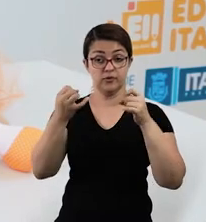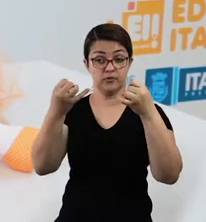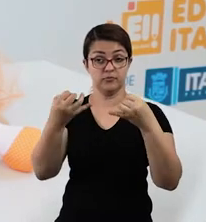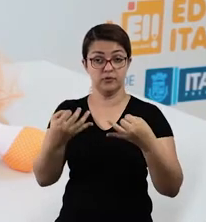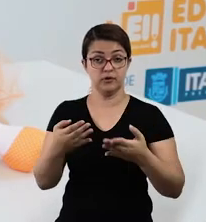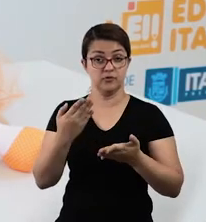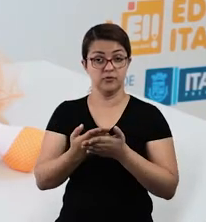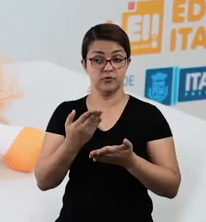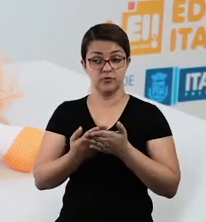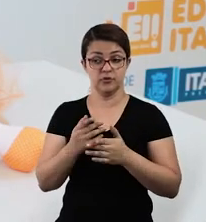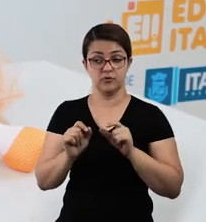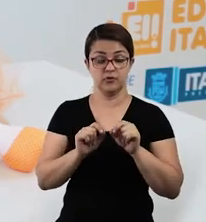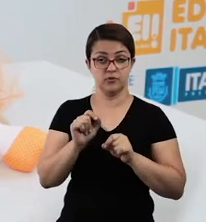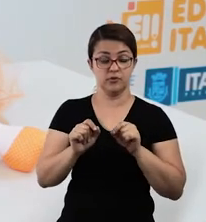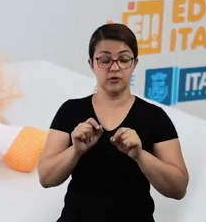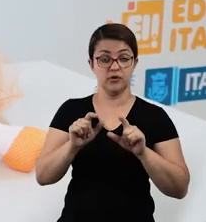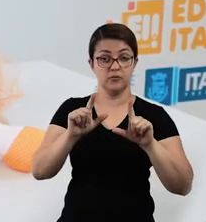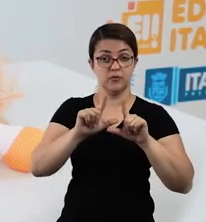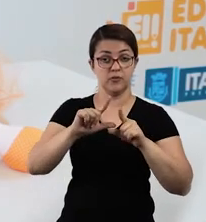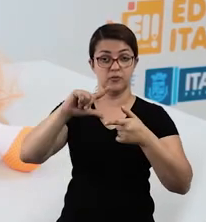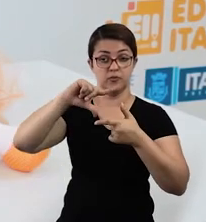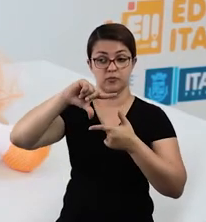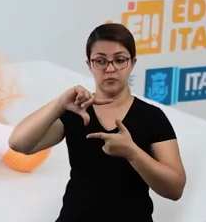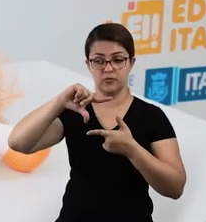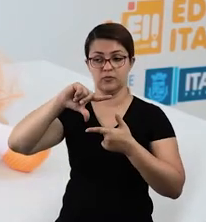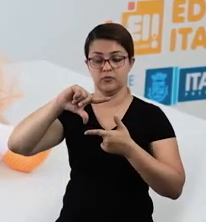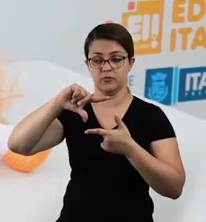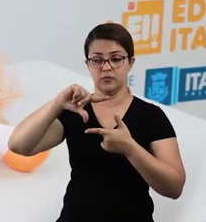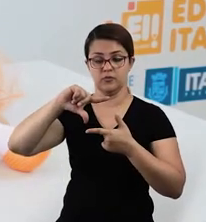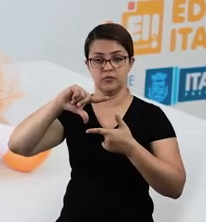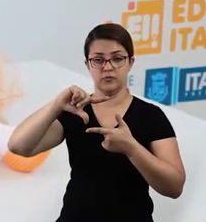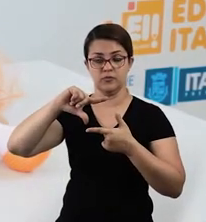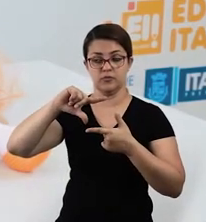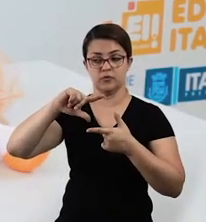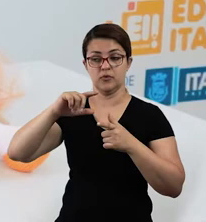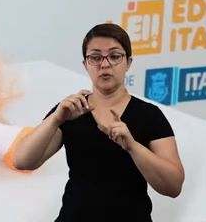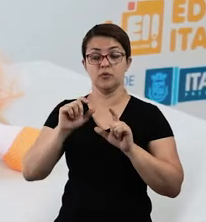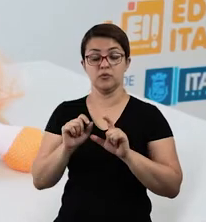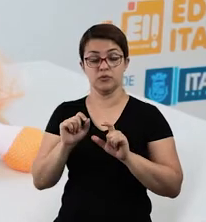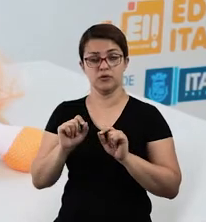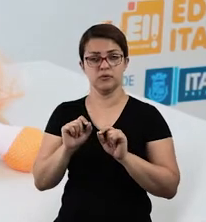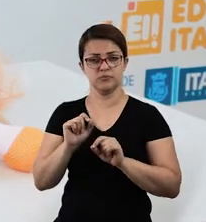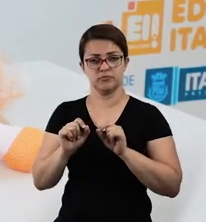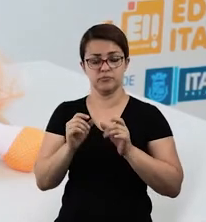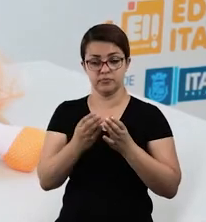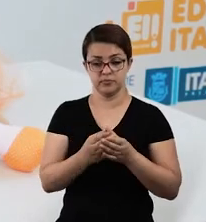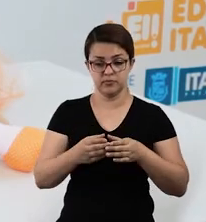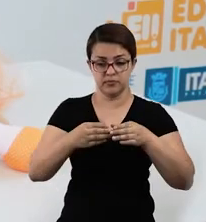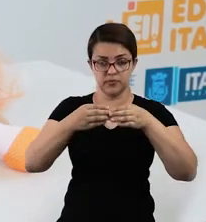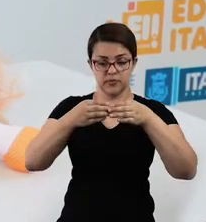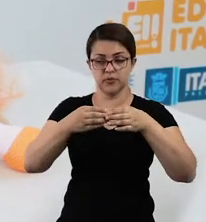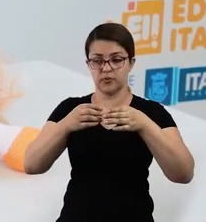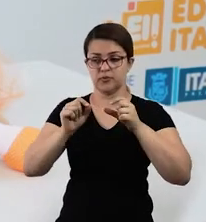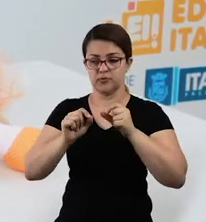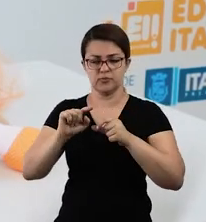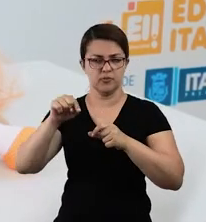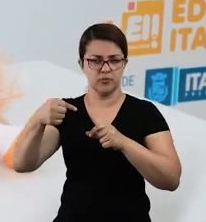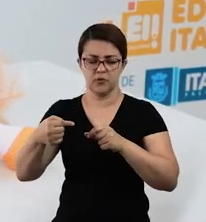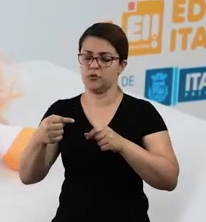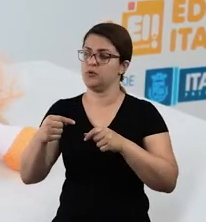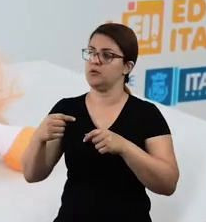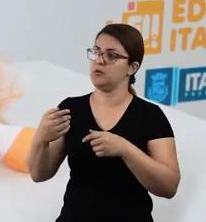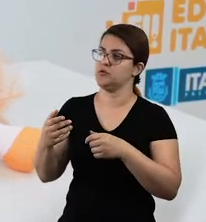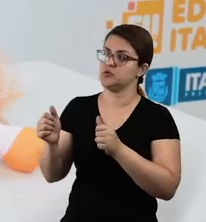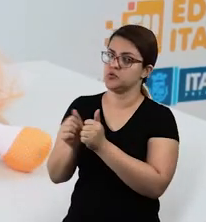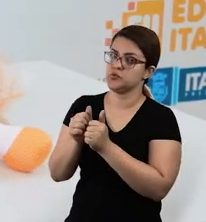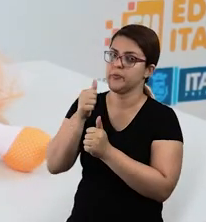que nós vamos estudar, sobre os sólidos geométricos. Após assistir o vídeo, repasse em casa,